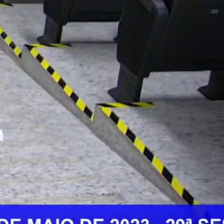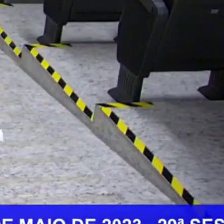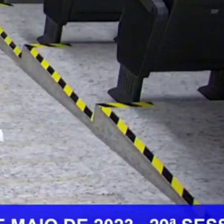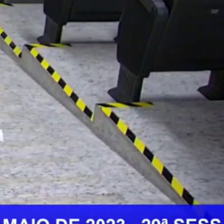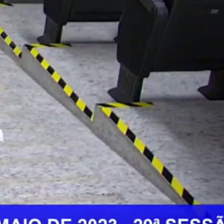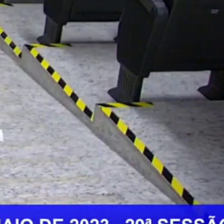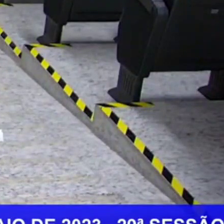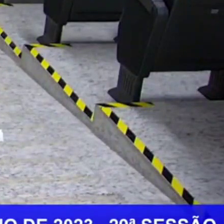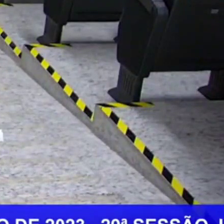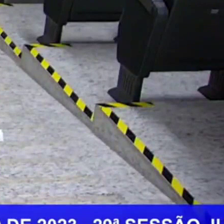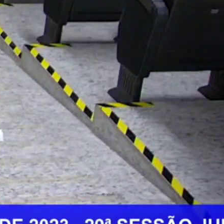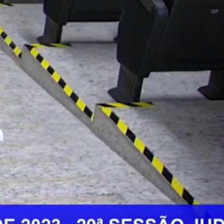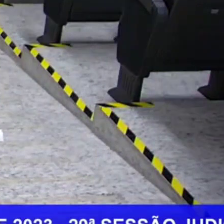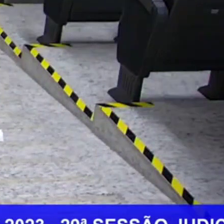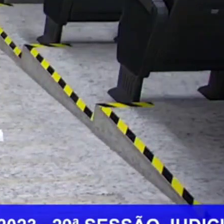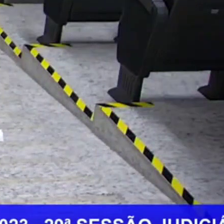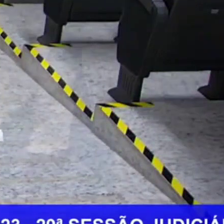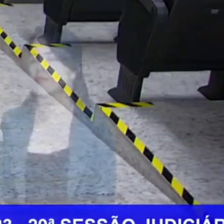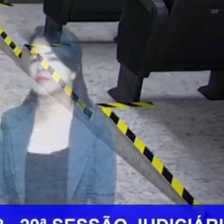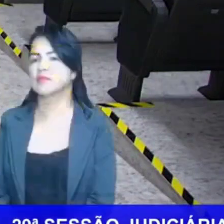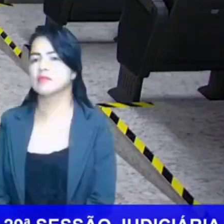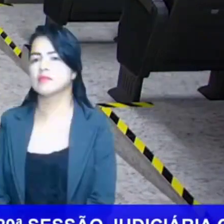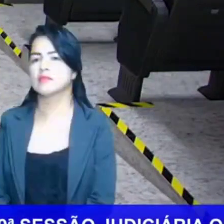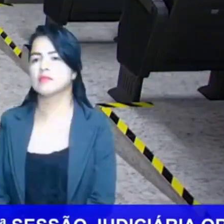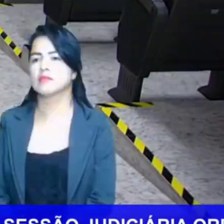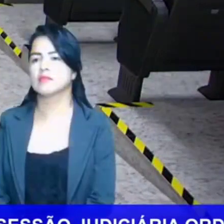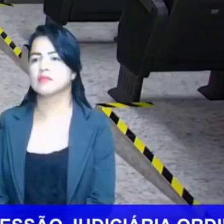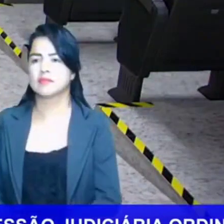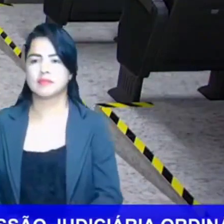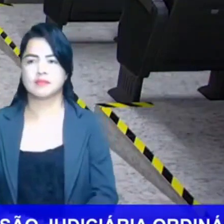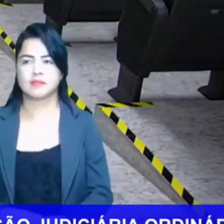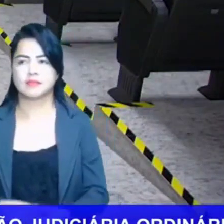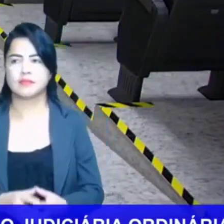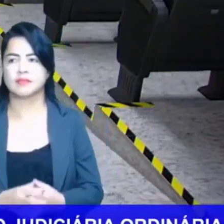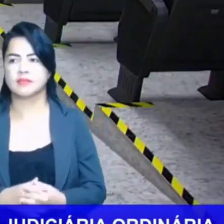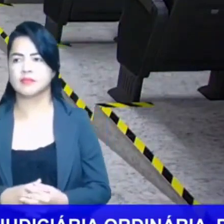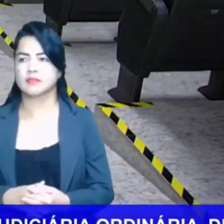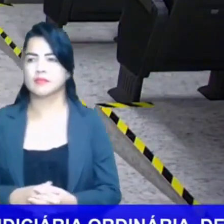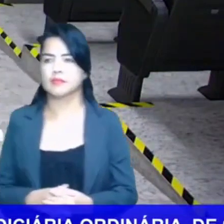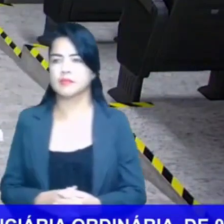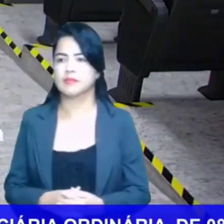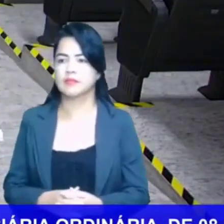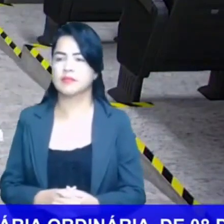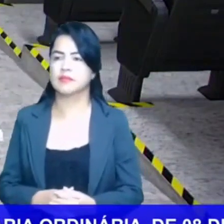Doutora Milene se acomoda em seu lugar, ao lado direito da tribuna principal.